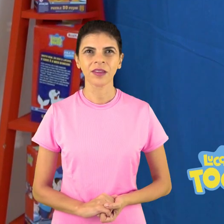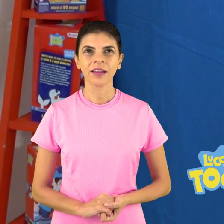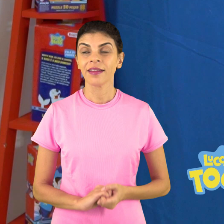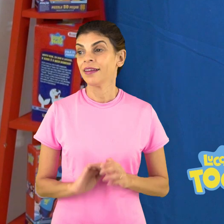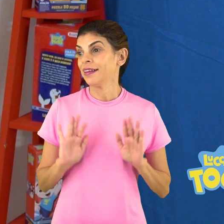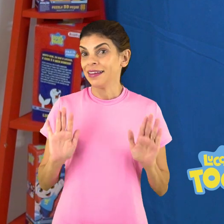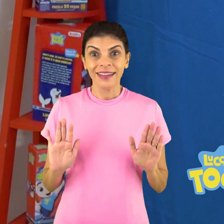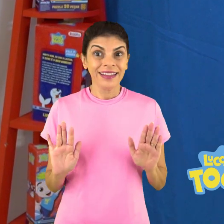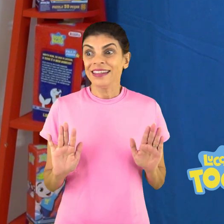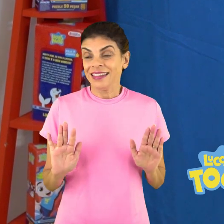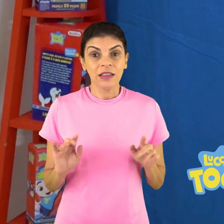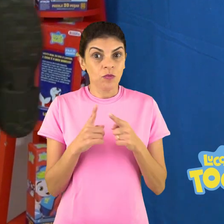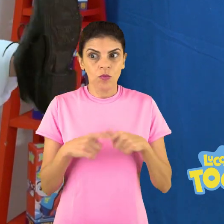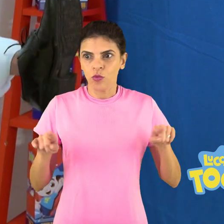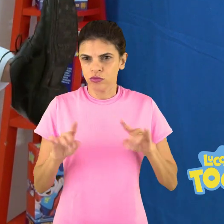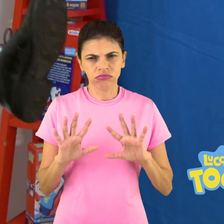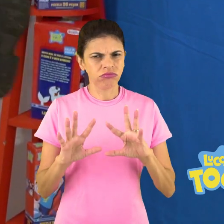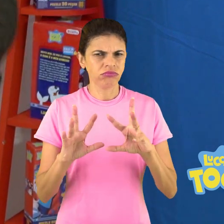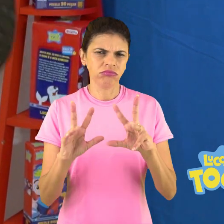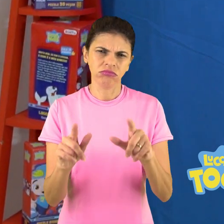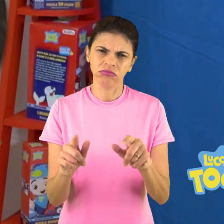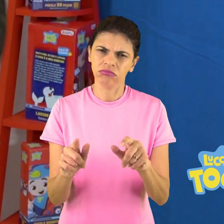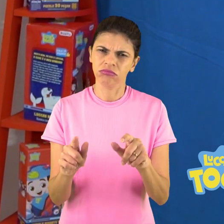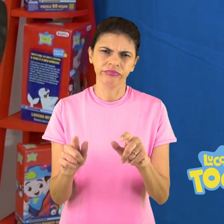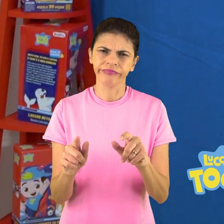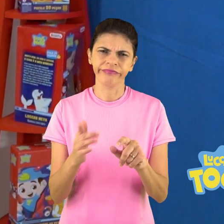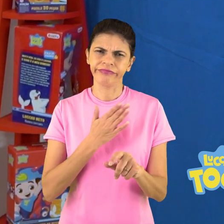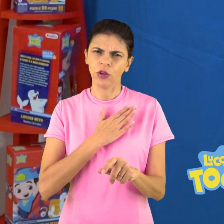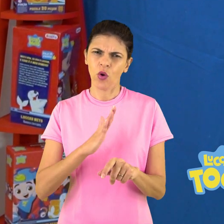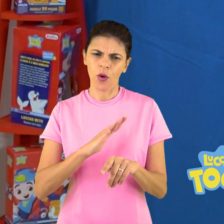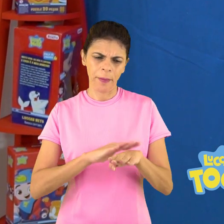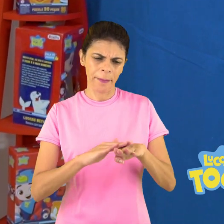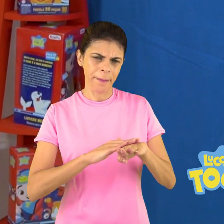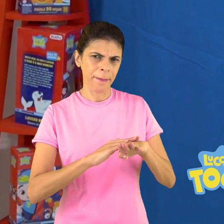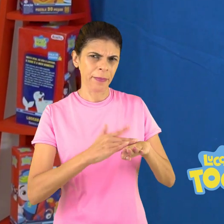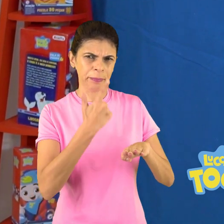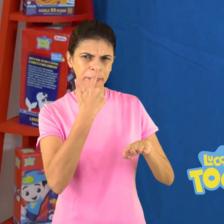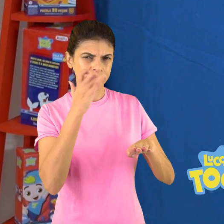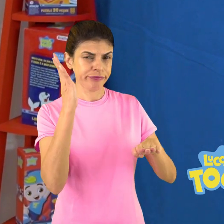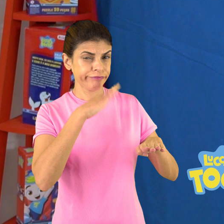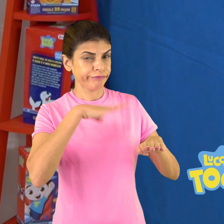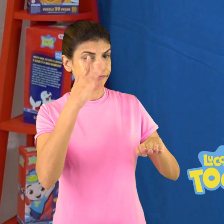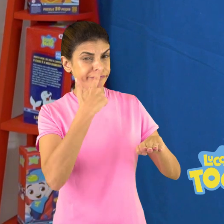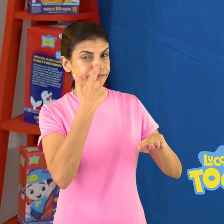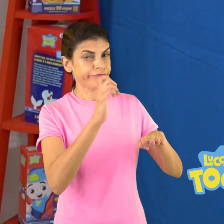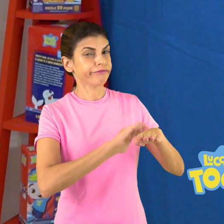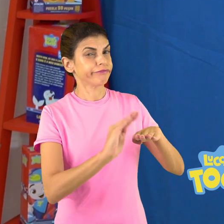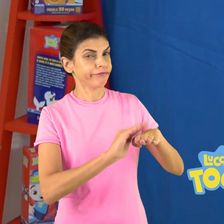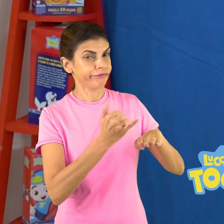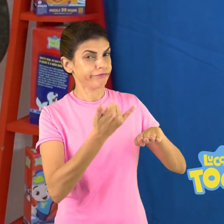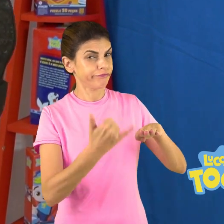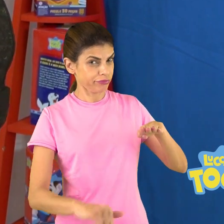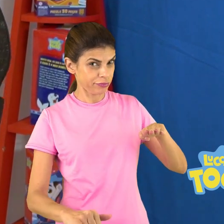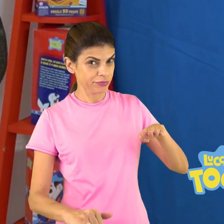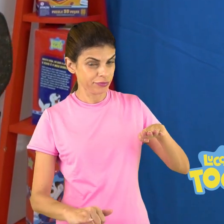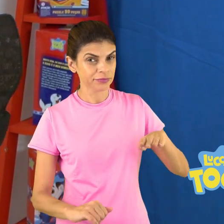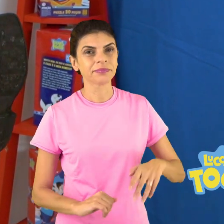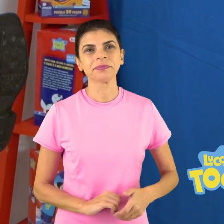Bom, a minha música é pra todo mundo que não gosta de lavar o pé e tem chulé.